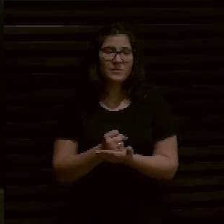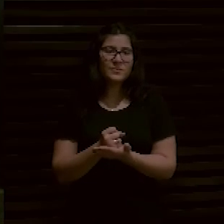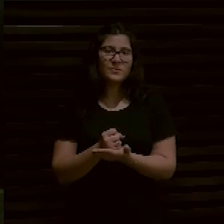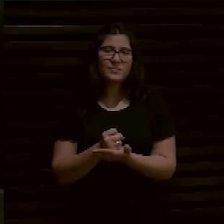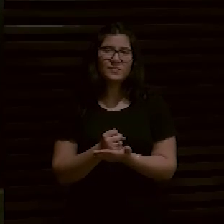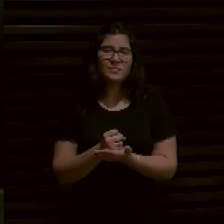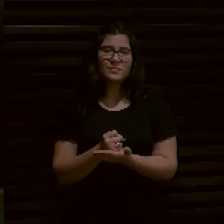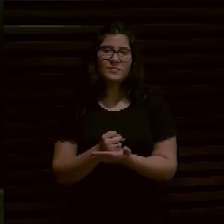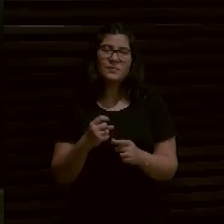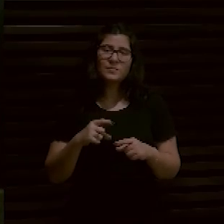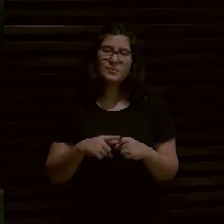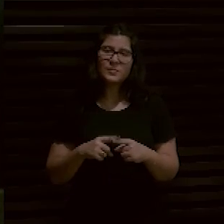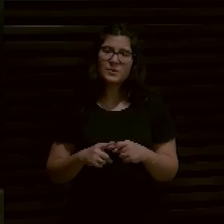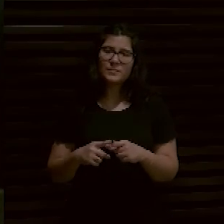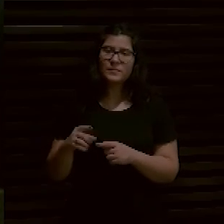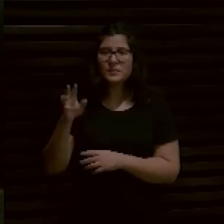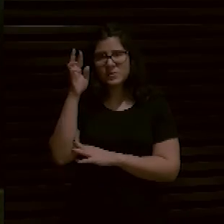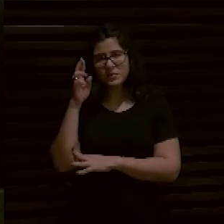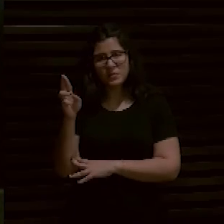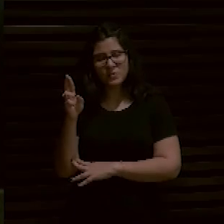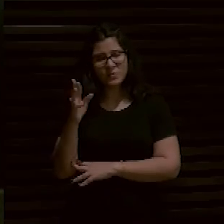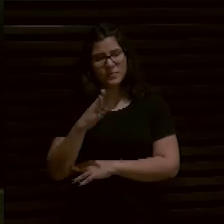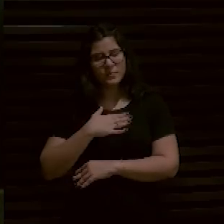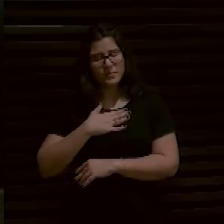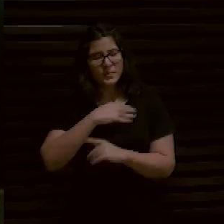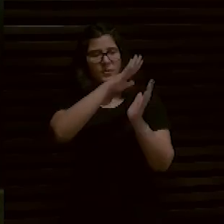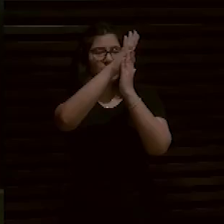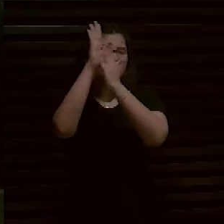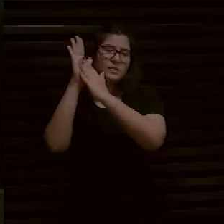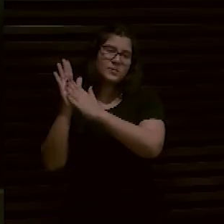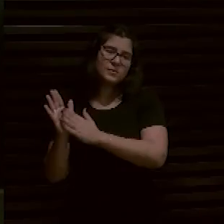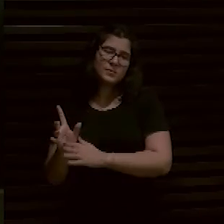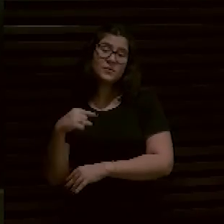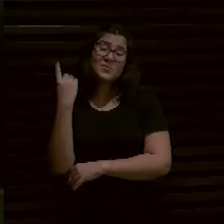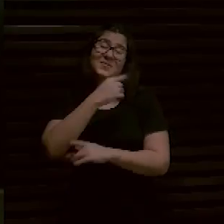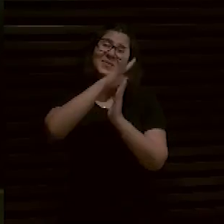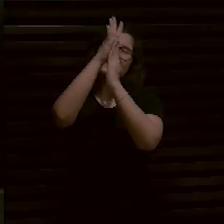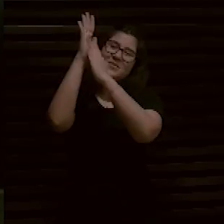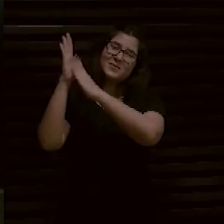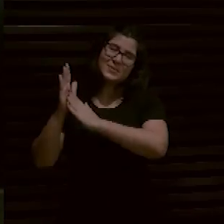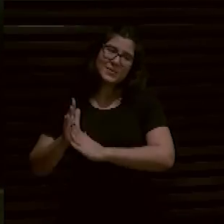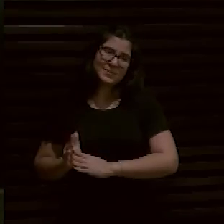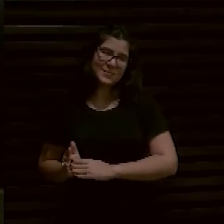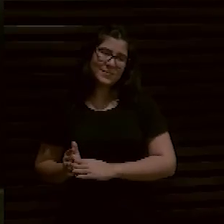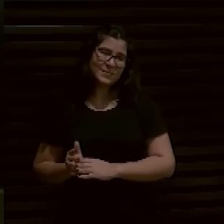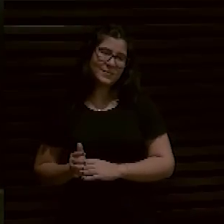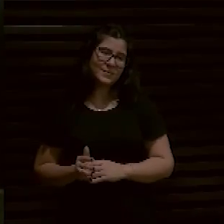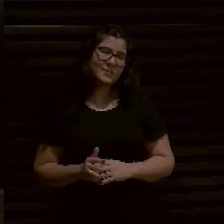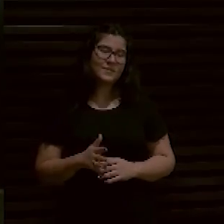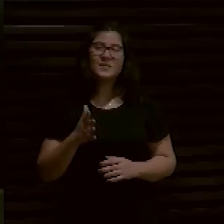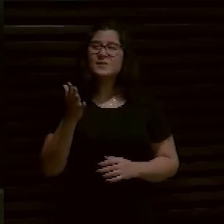salvo. Por isso, Senhor, Tu és o nosso louvor.